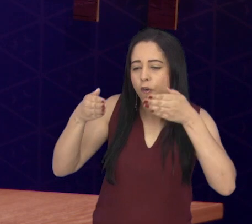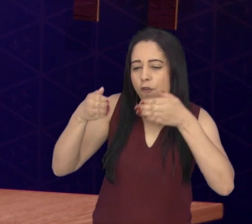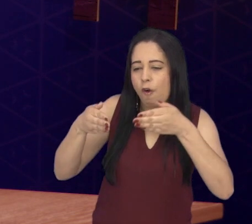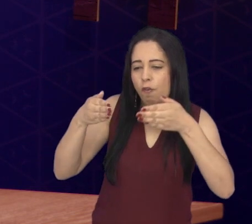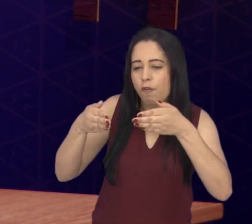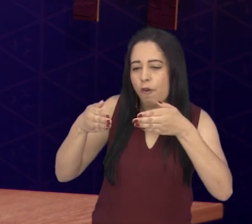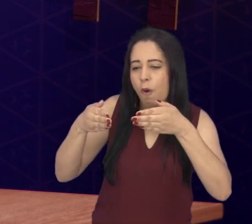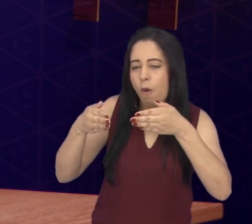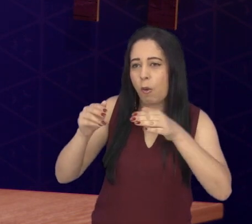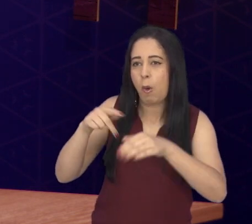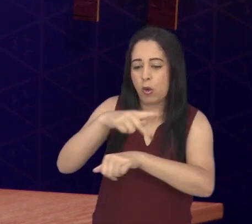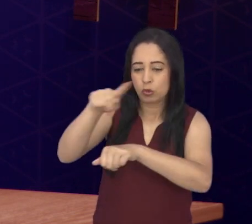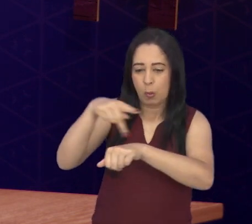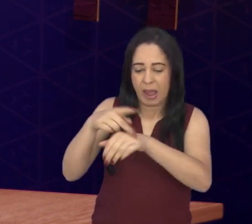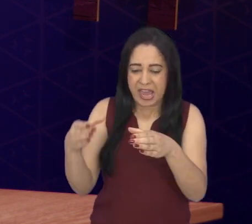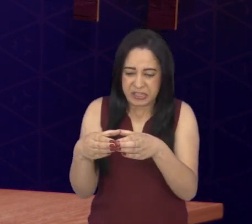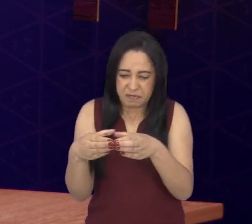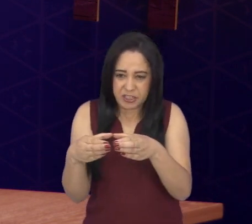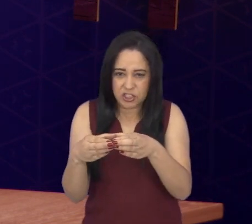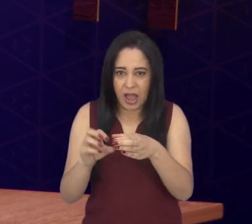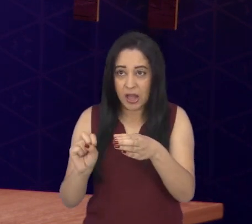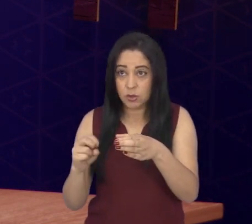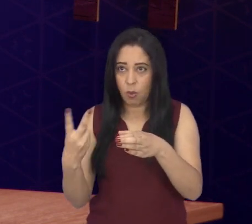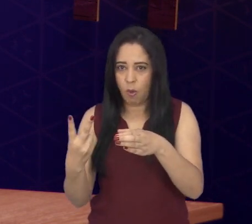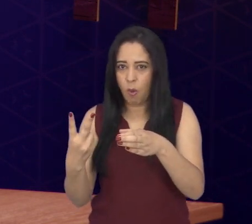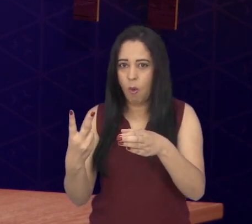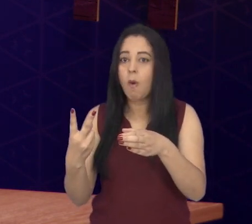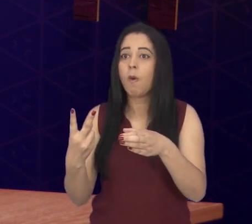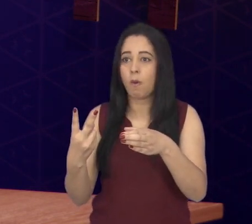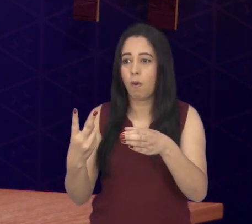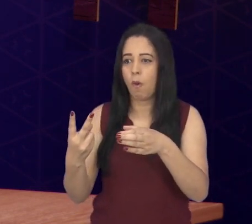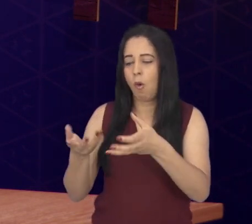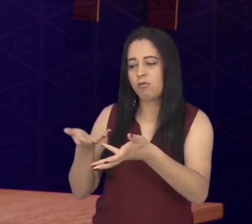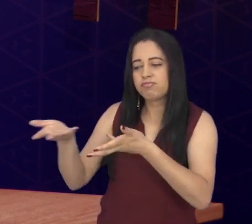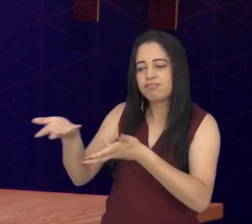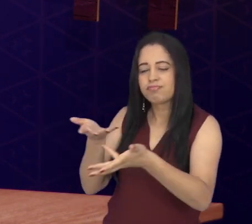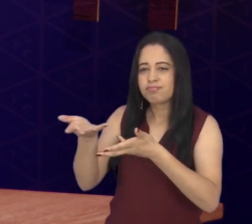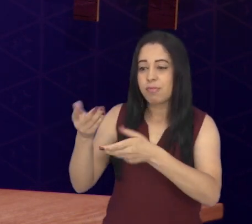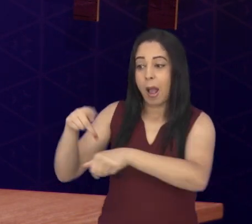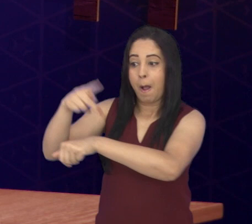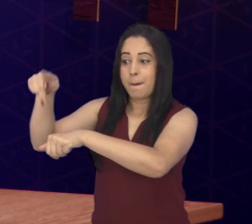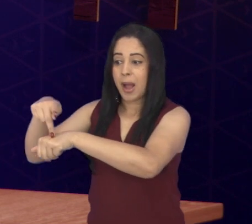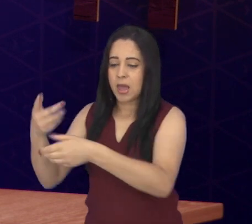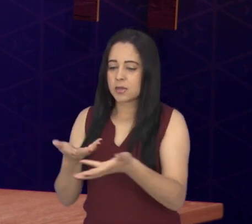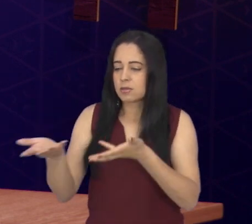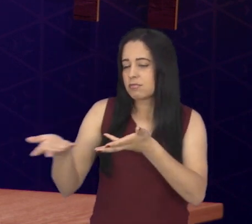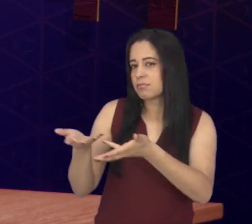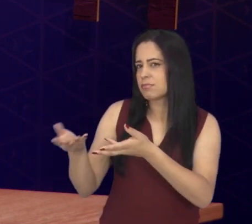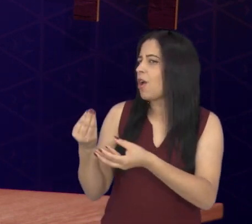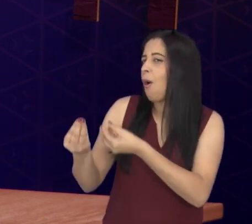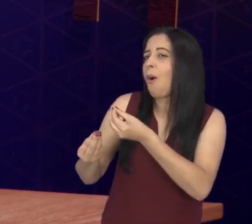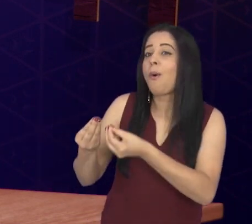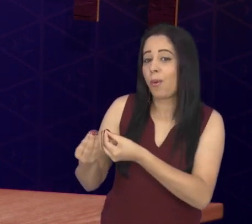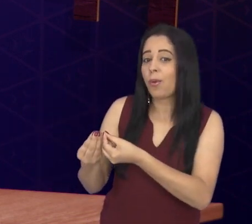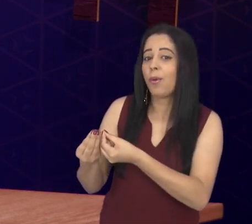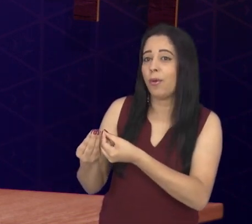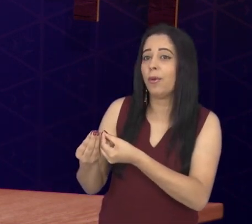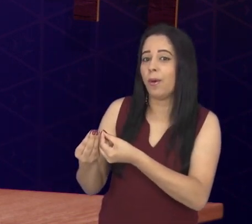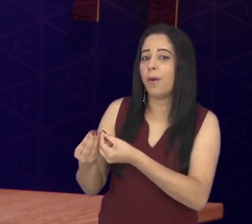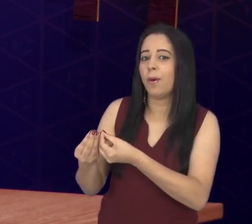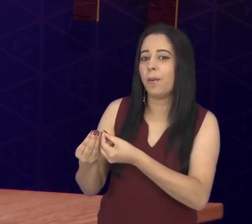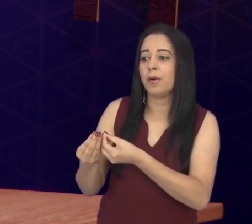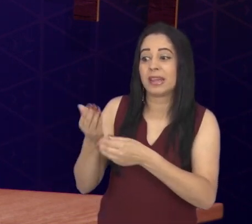seu povo bem protegido do que tem lá fora, ou você tem que realmente fazer bons relacionamentos com outros